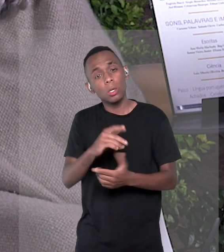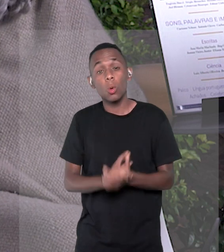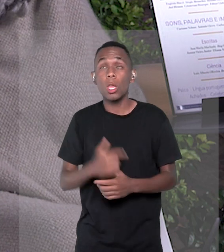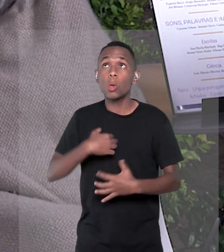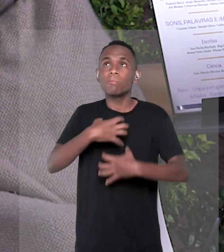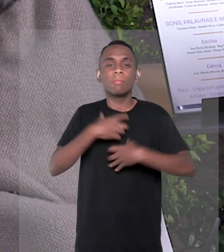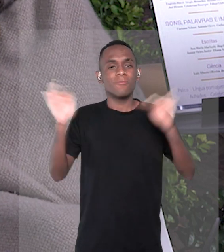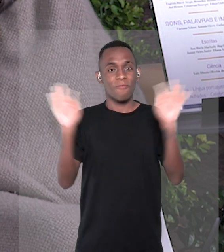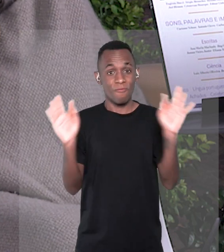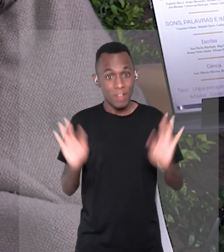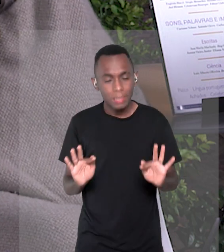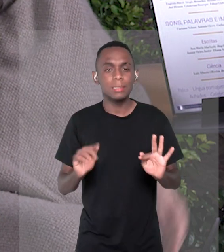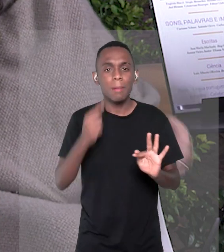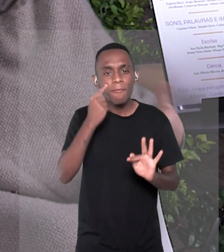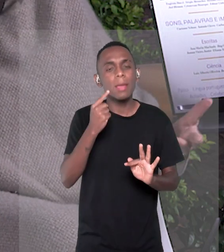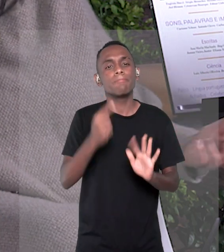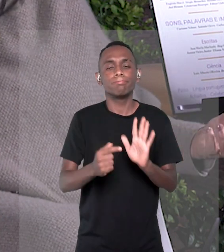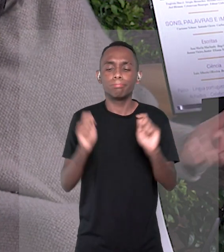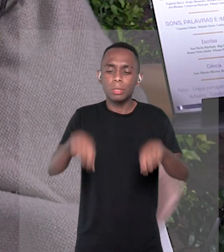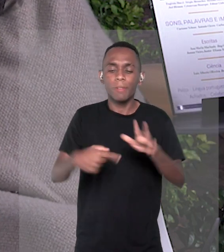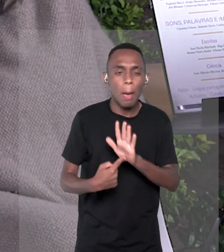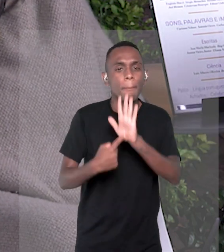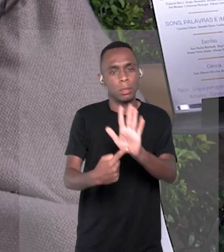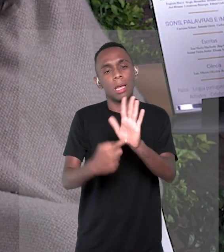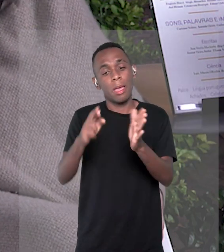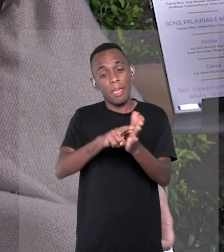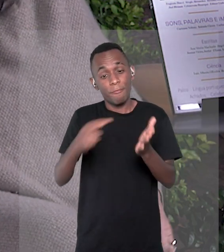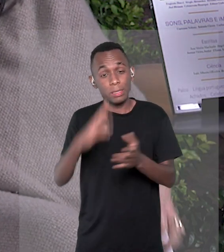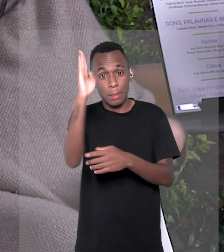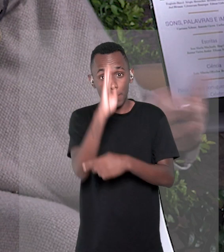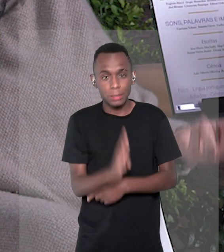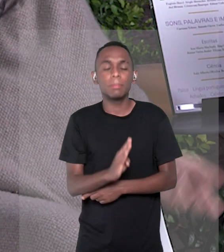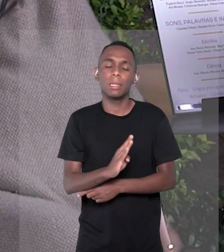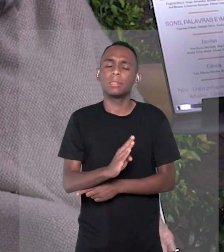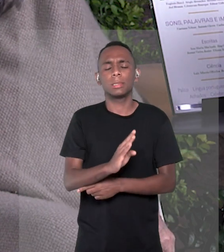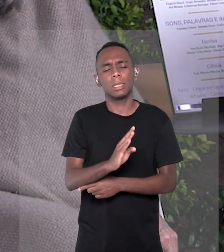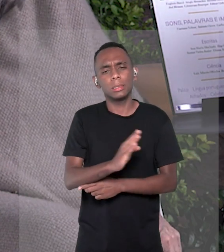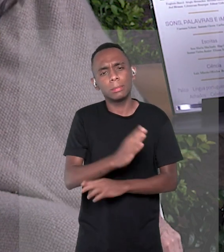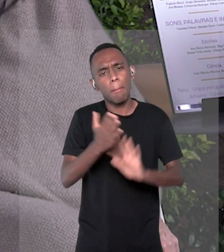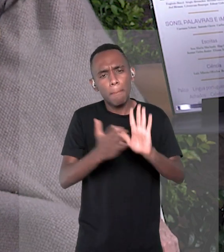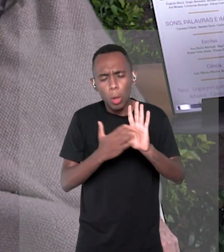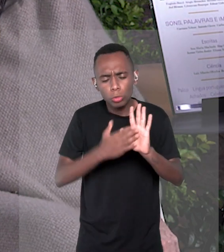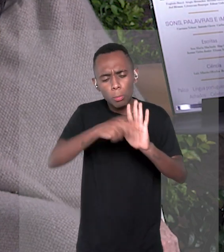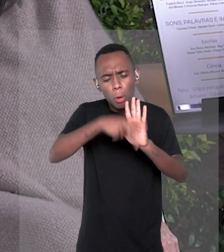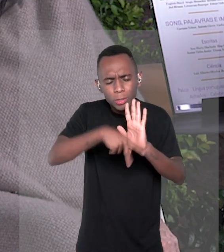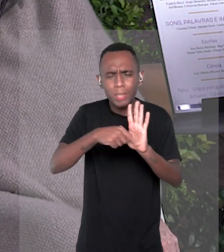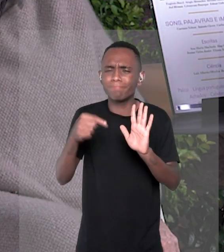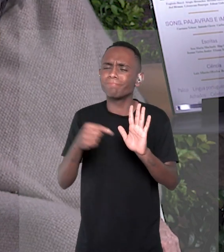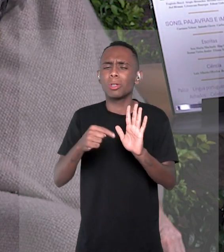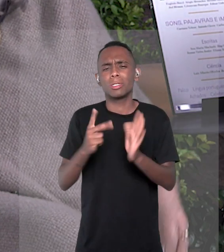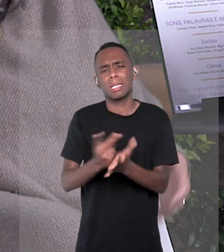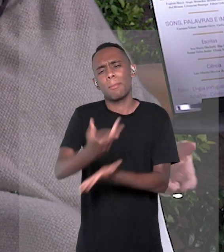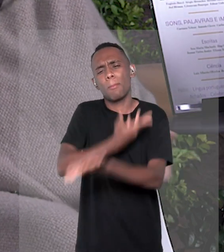nesse programa, que é um programa tão querido do mundo literário, do mundo cultural em geral. Então, muito obrigada pelo